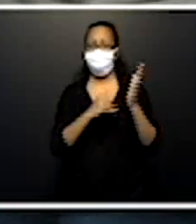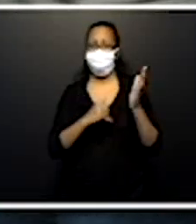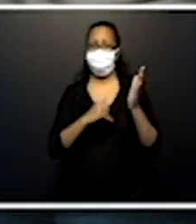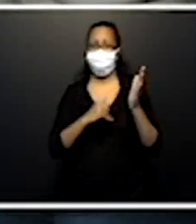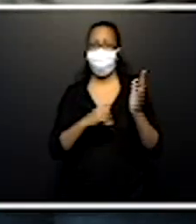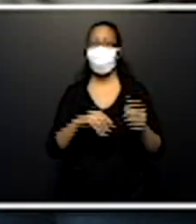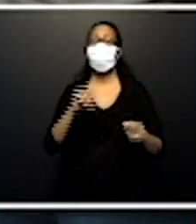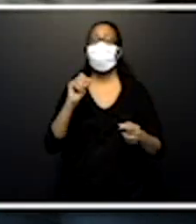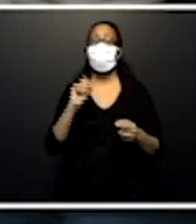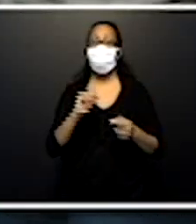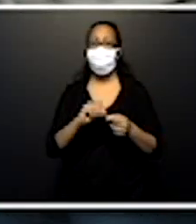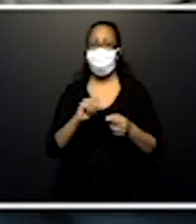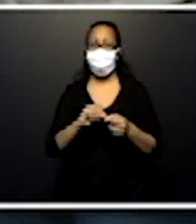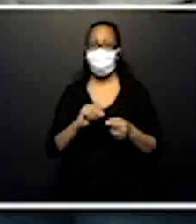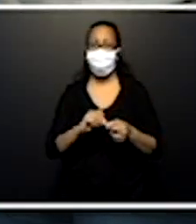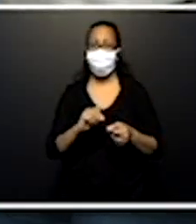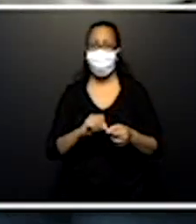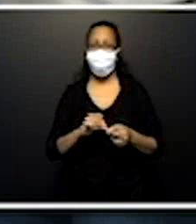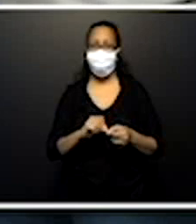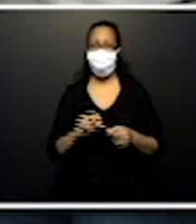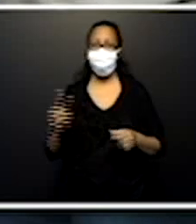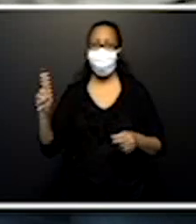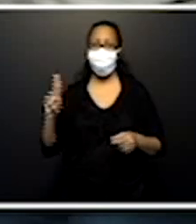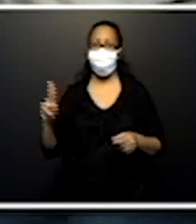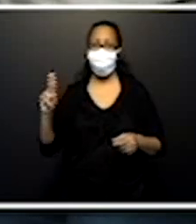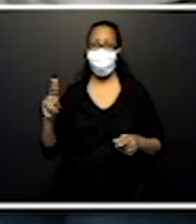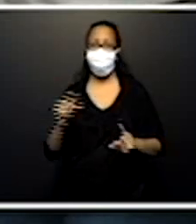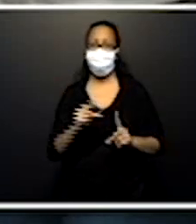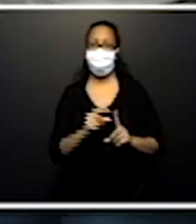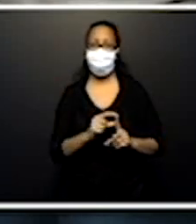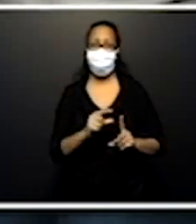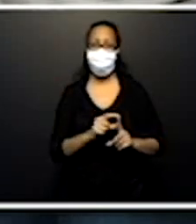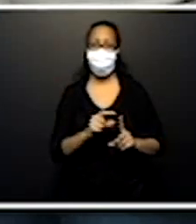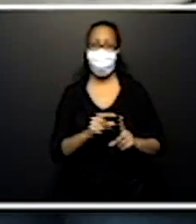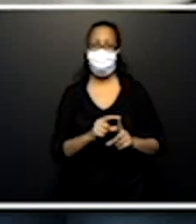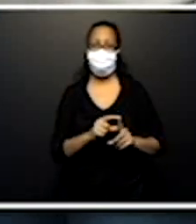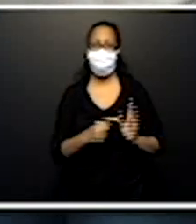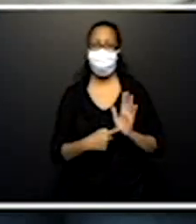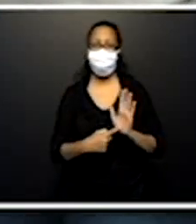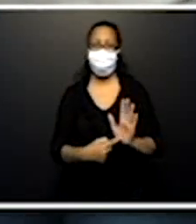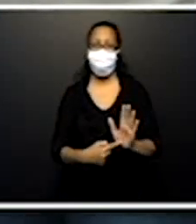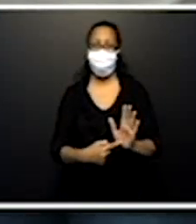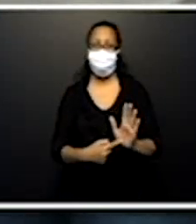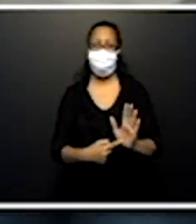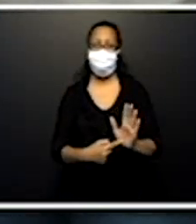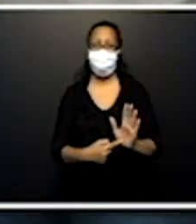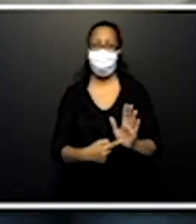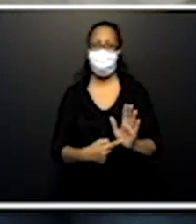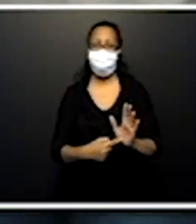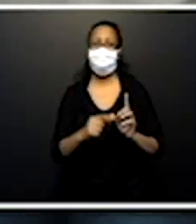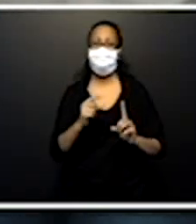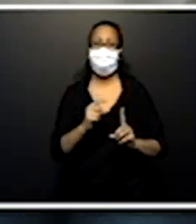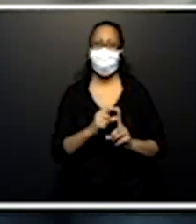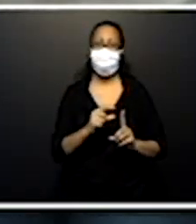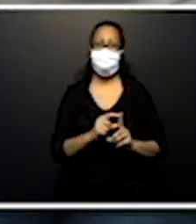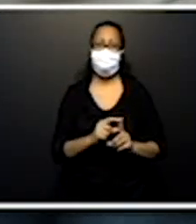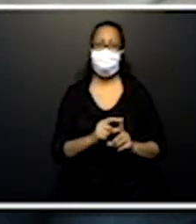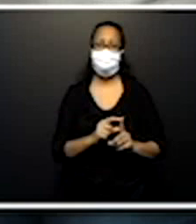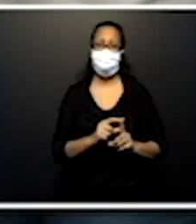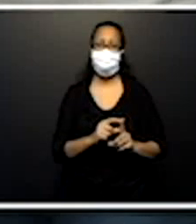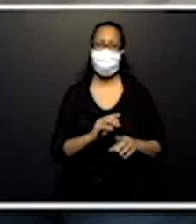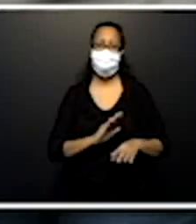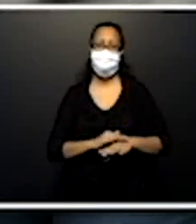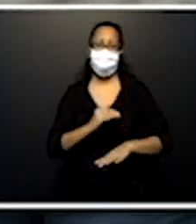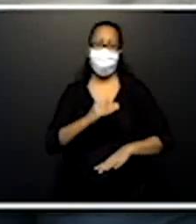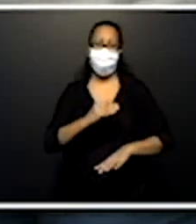esse uso aí com a combinação inesperada de palavras que produz as imagens mais expressivas num poema. É uma imagem